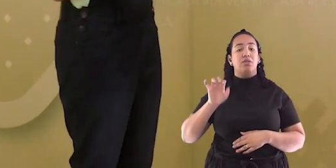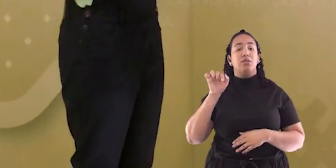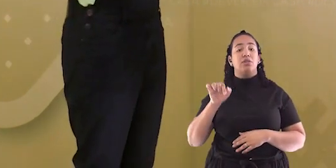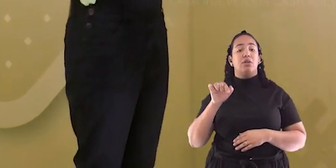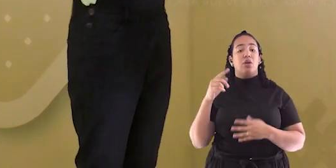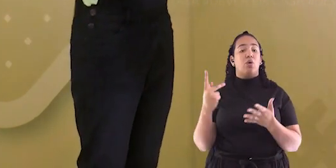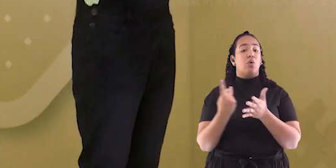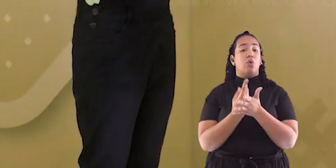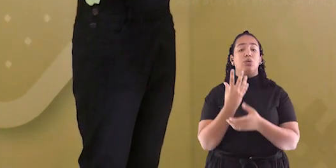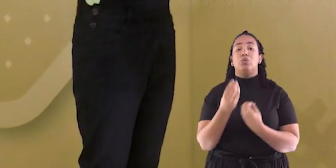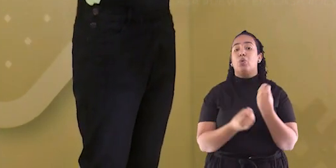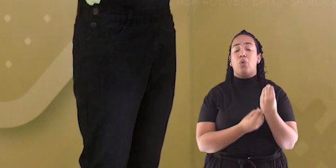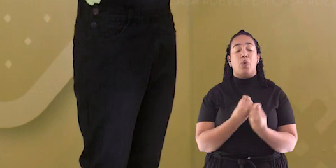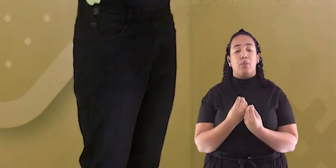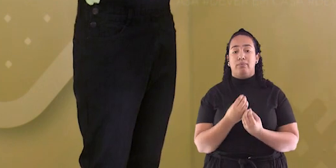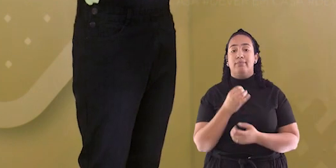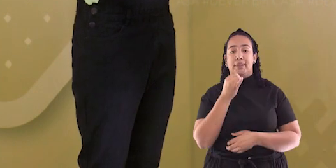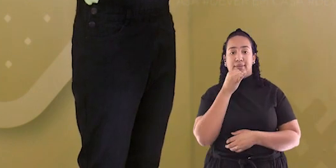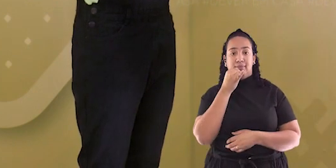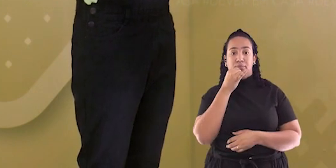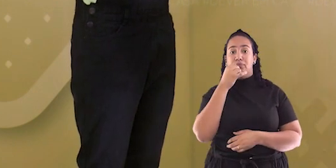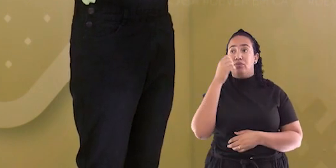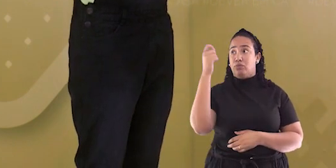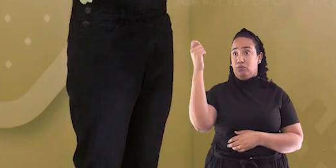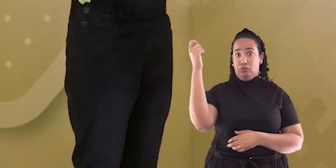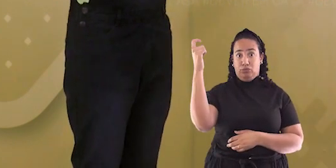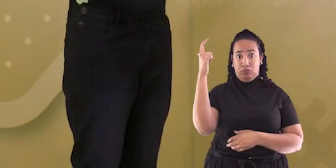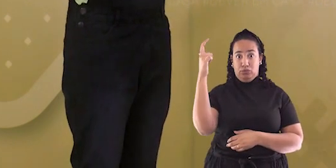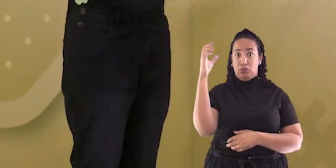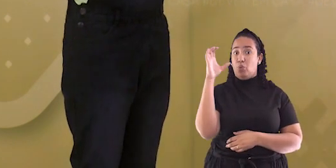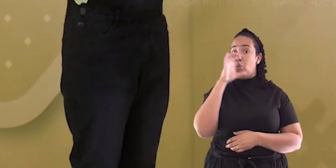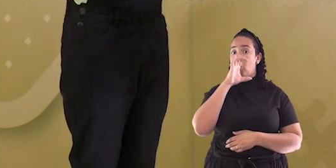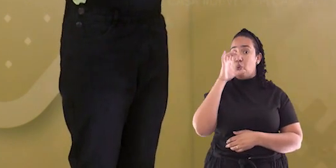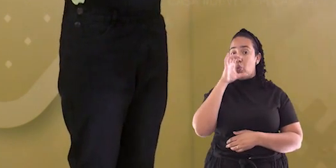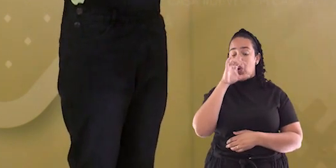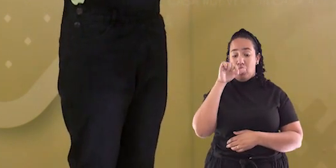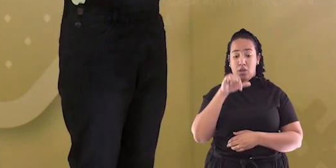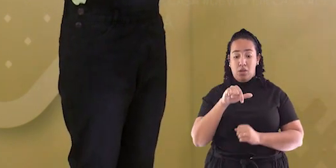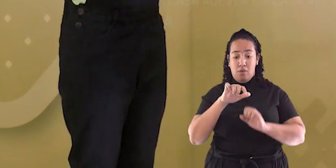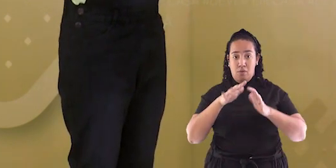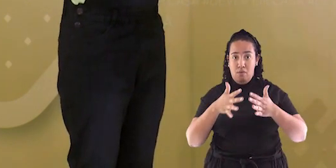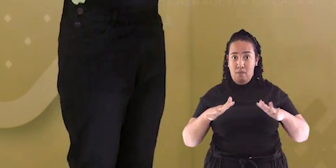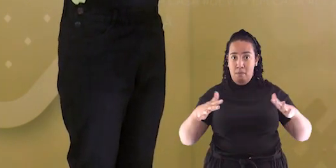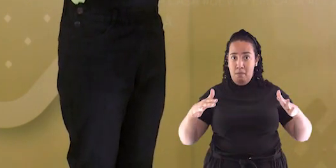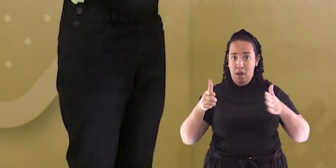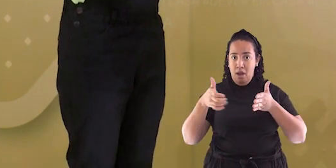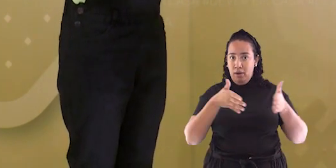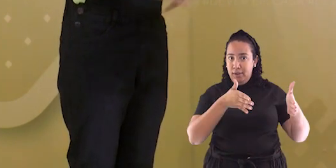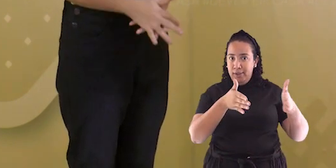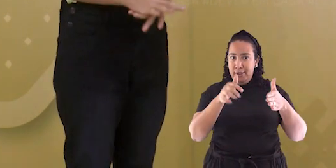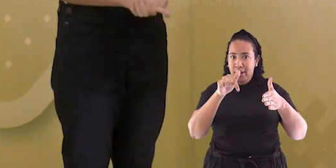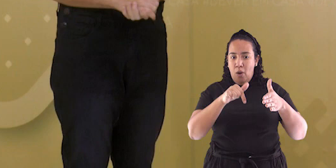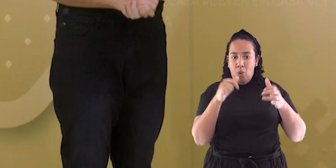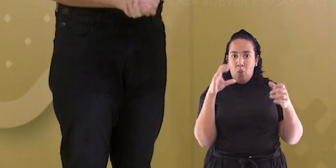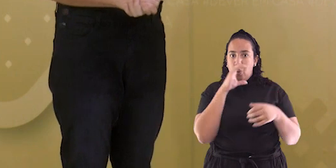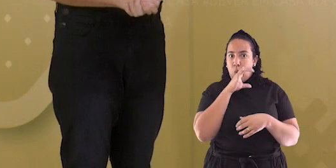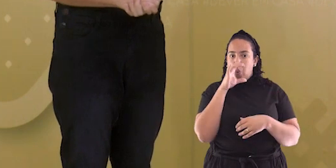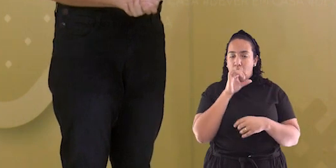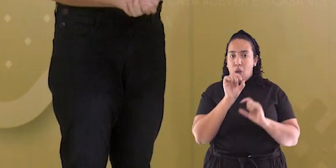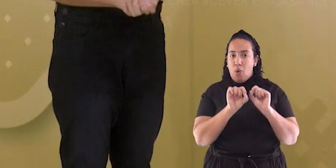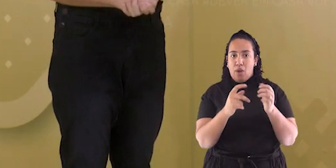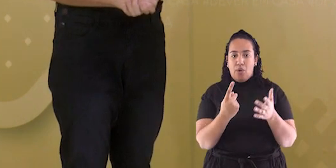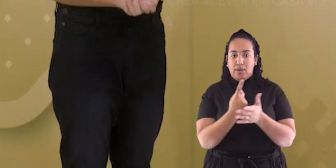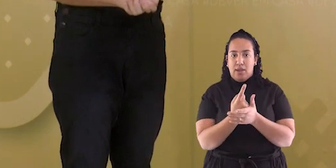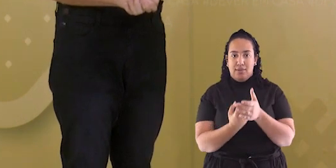O calor do Sol aquece a água dos rios, lagos e oceanos, causando sua evaporação.